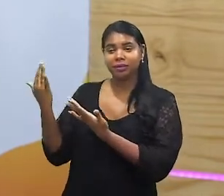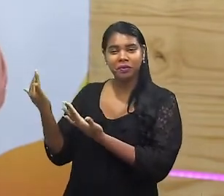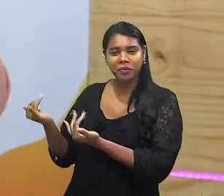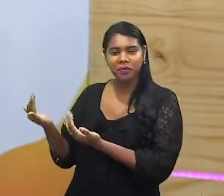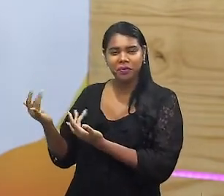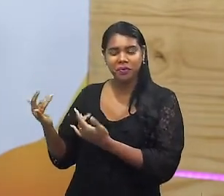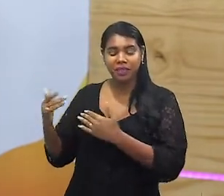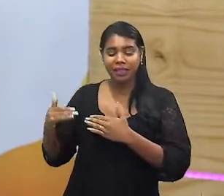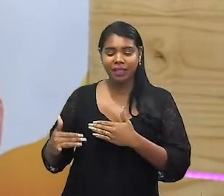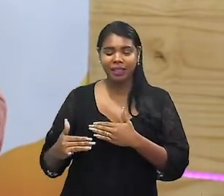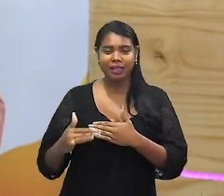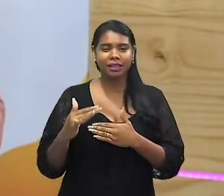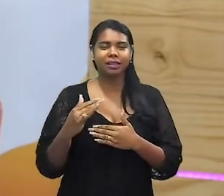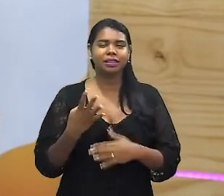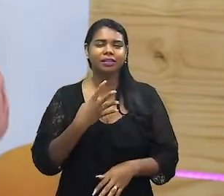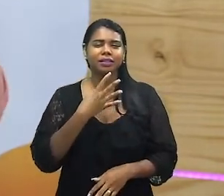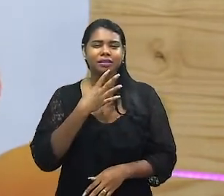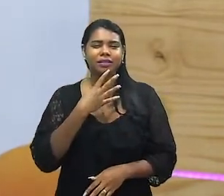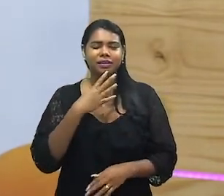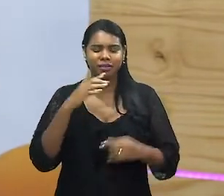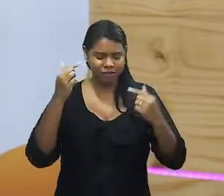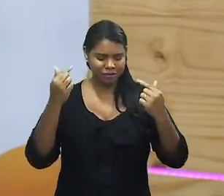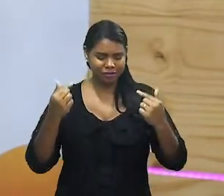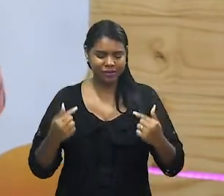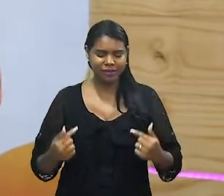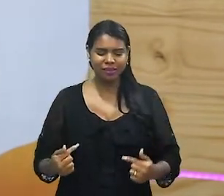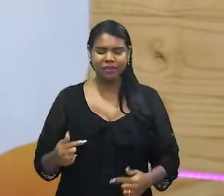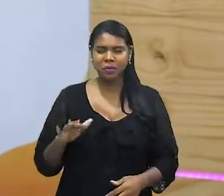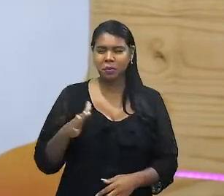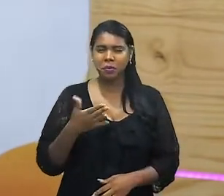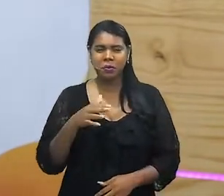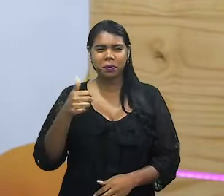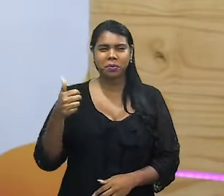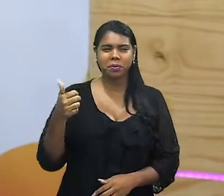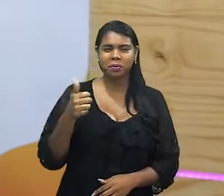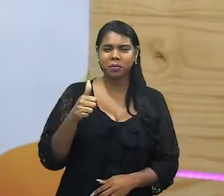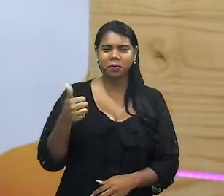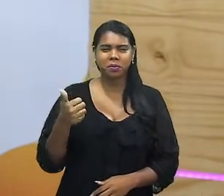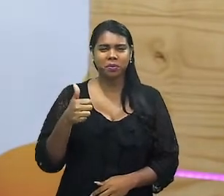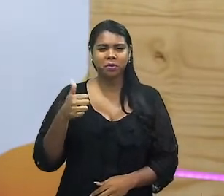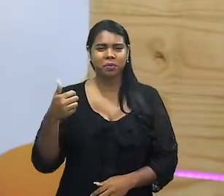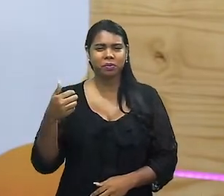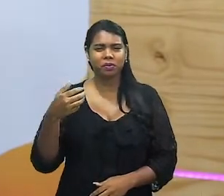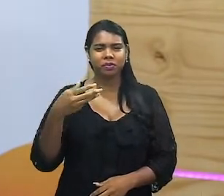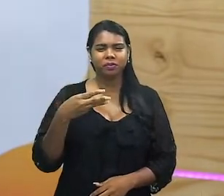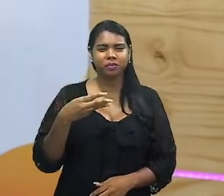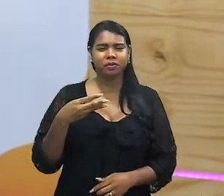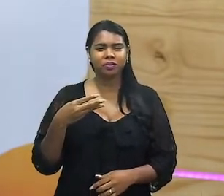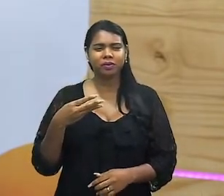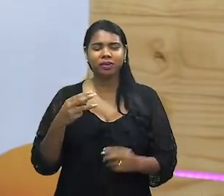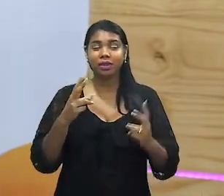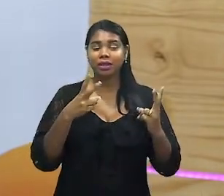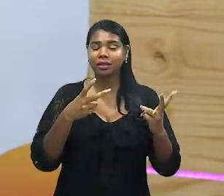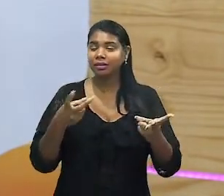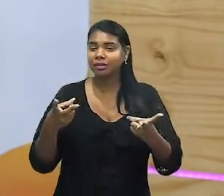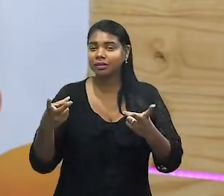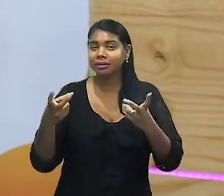Aquele período mais ou menos entre 11 e 13 anos. Você já percebe uma